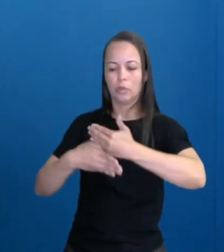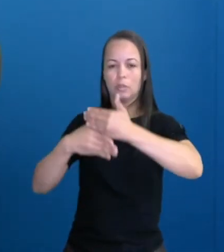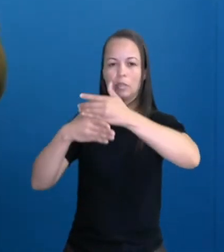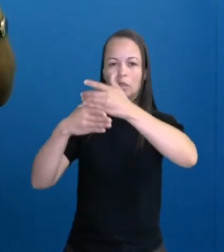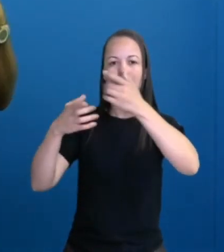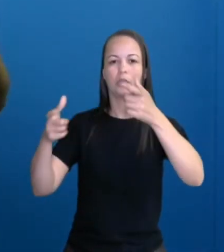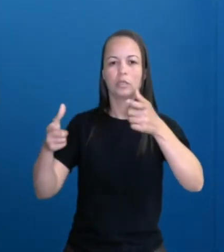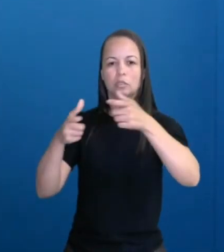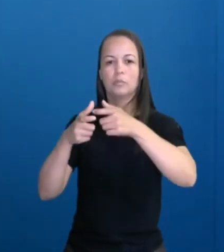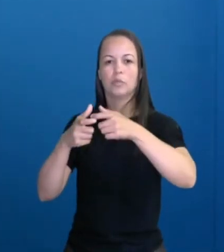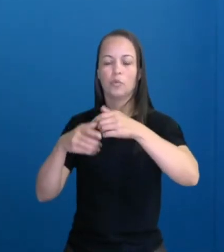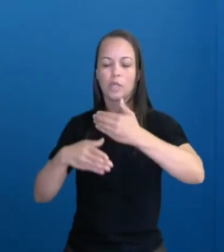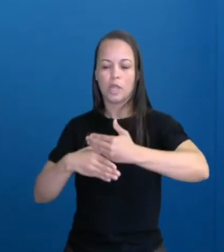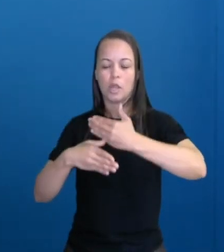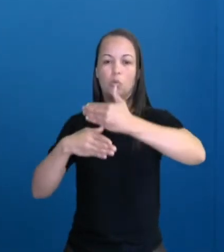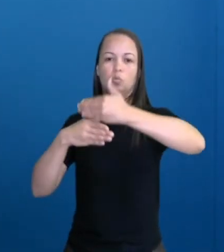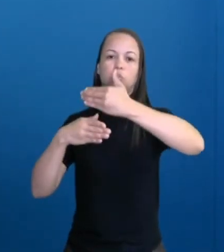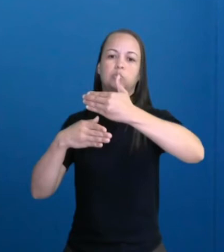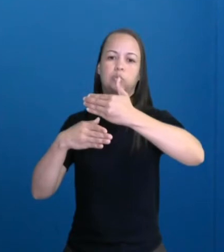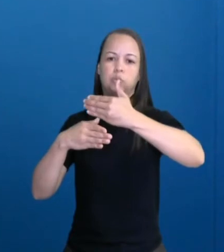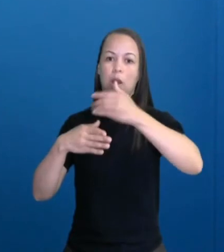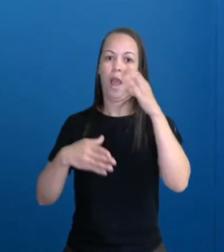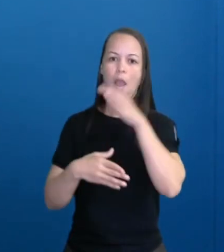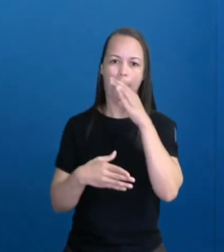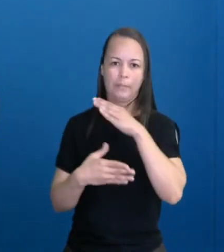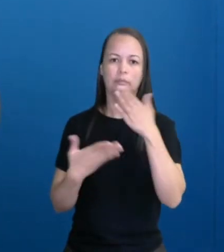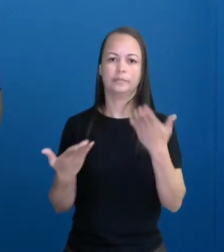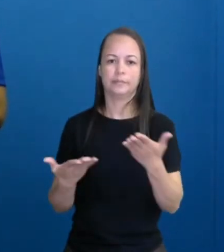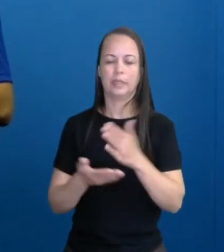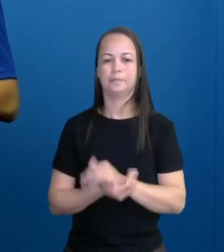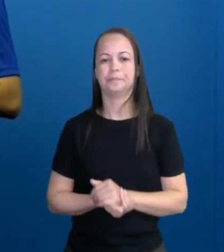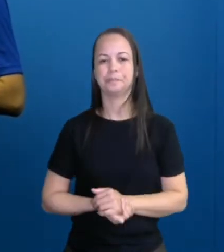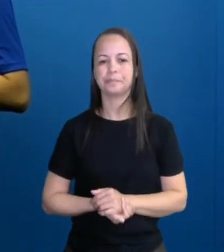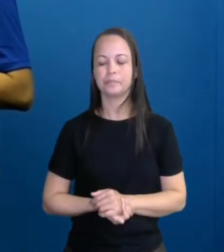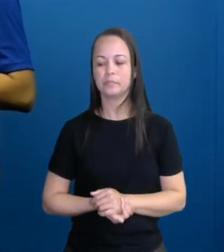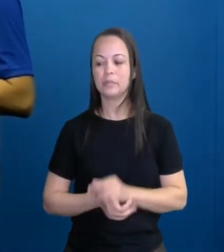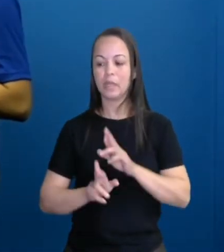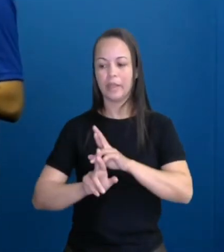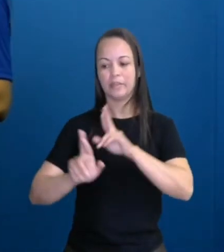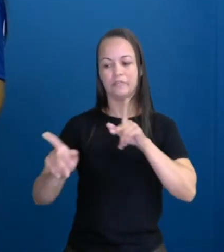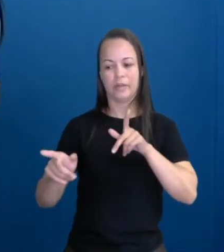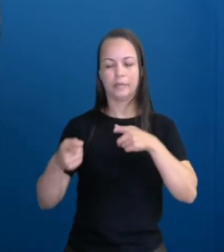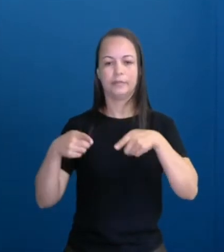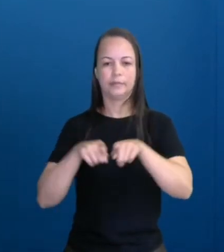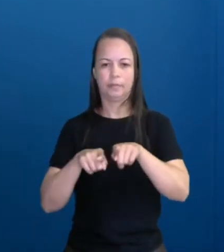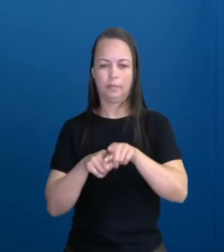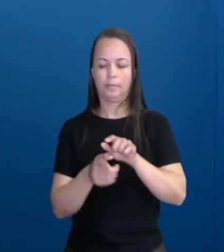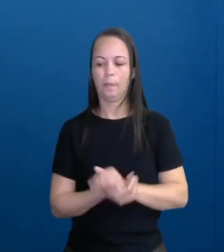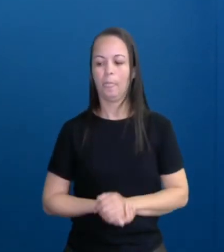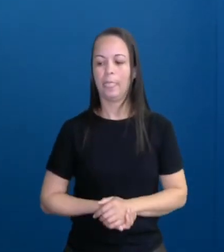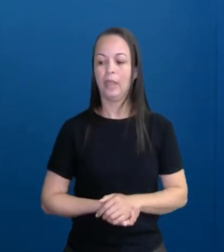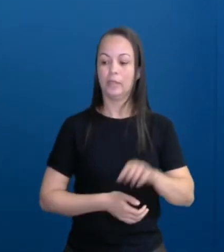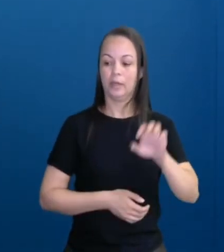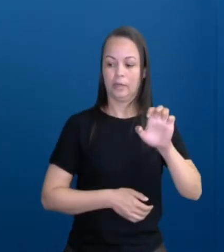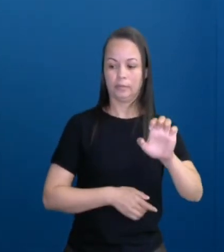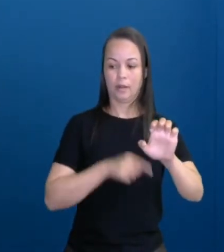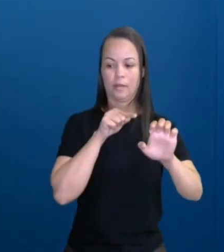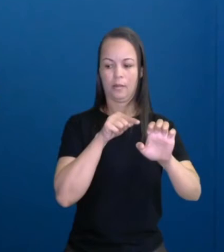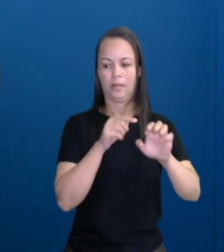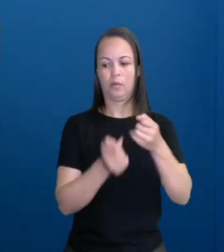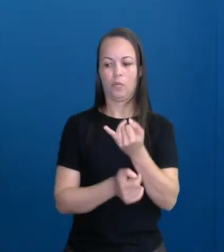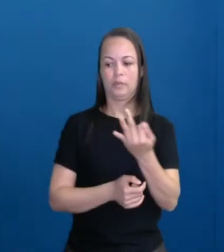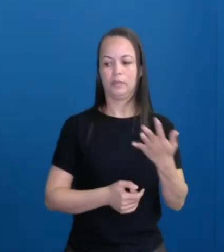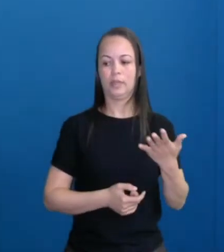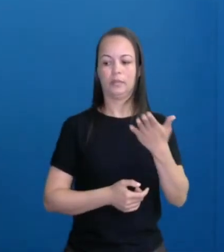Então, relação inversa também. E na letra E, a quantidade de alimento e o número de dias que